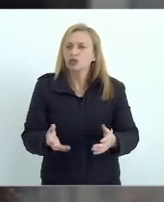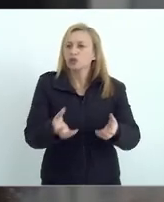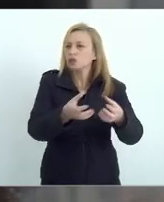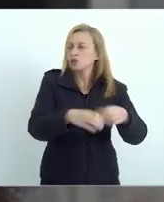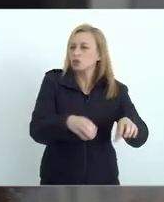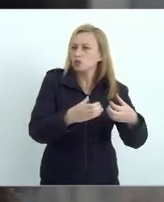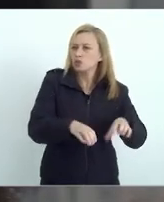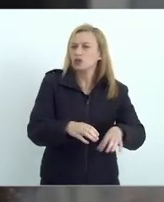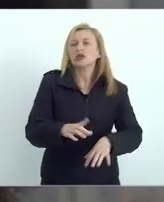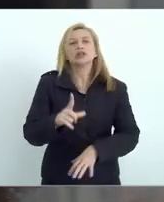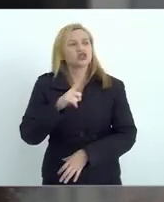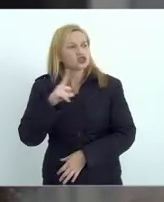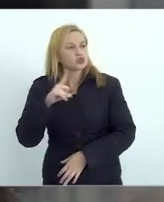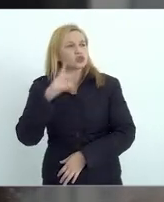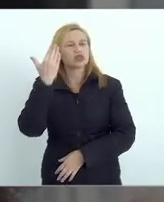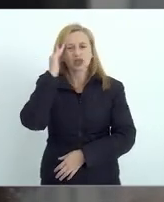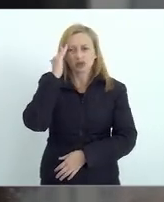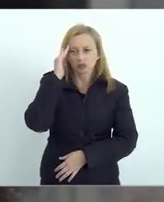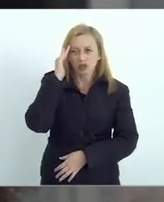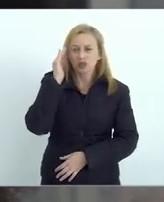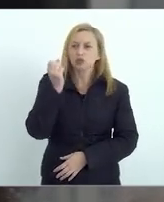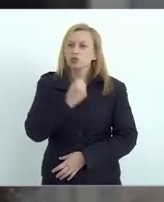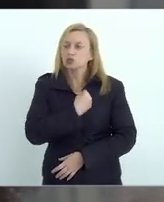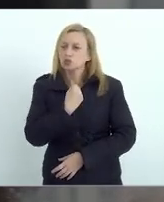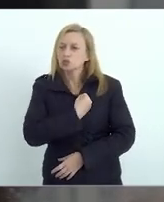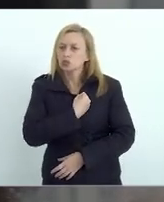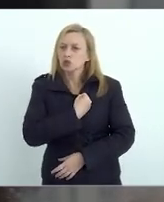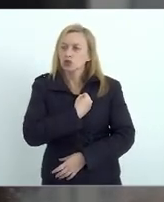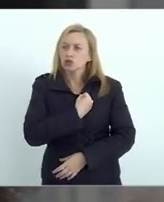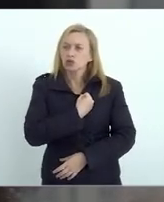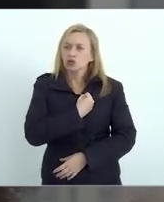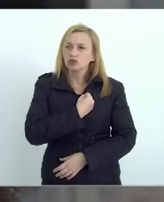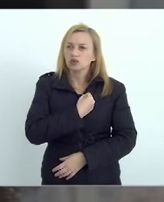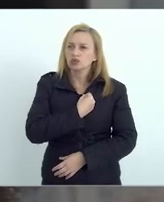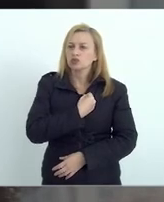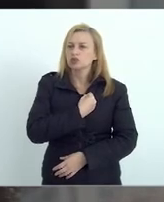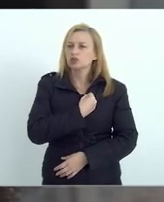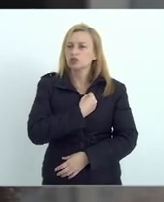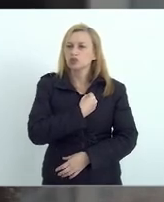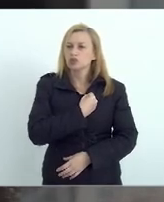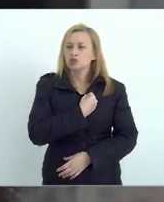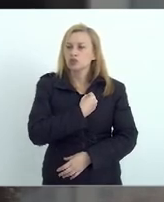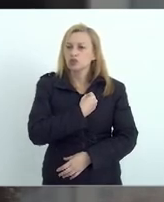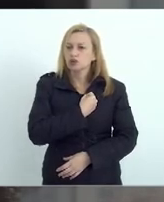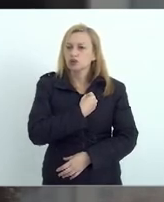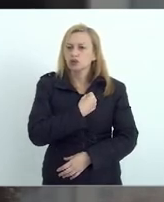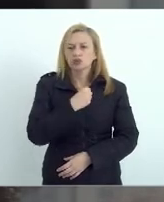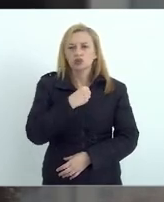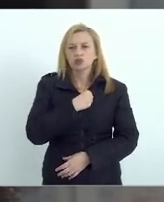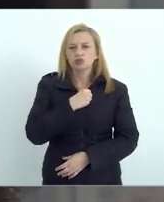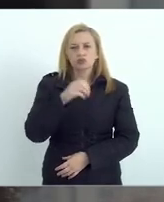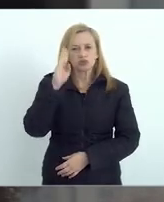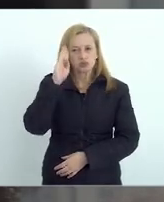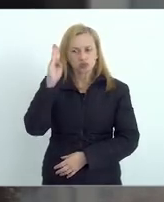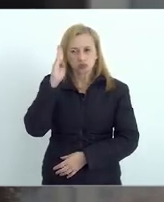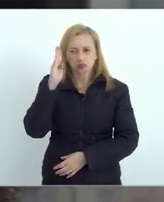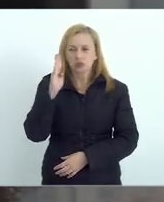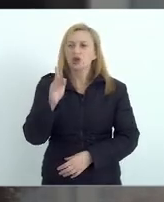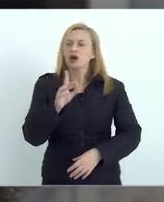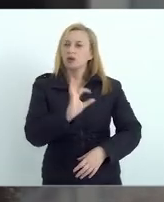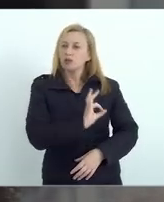havia o entendimento de aumentar o número de soldados para a questão das unidades de polícia pacificadora